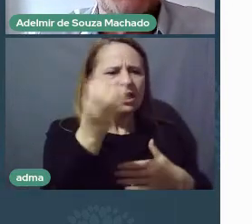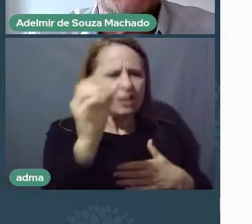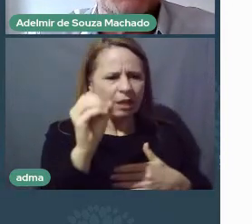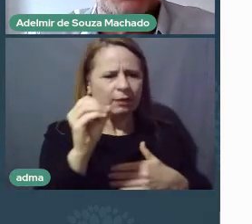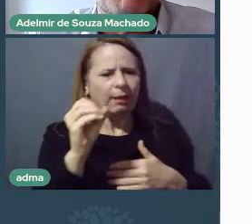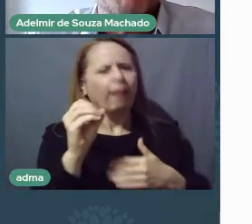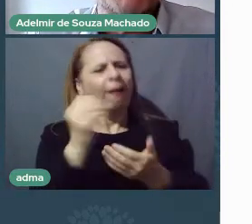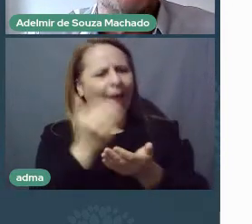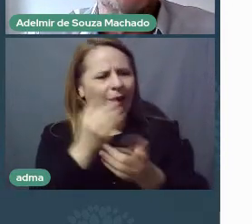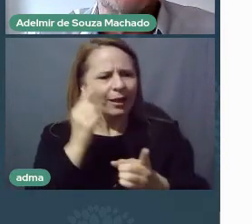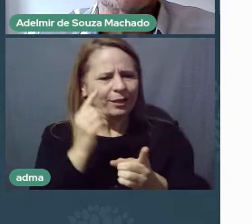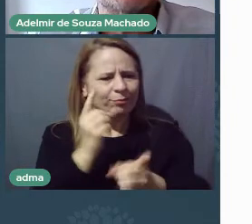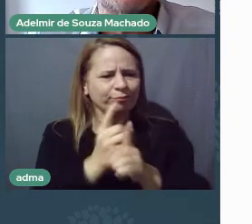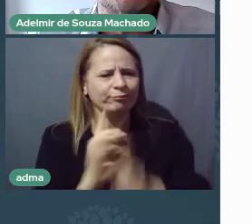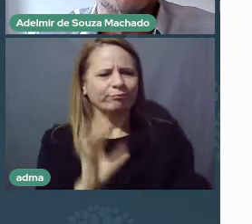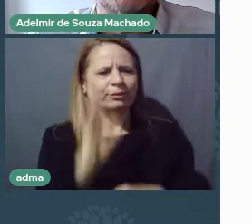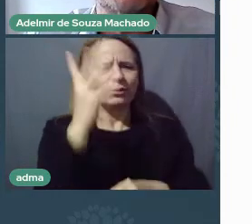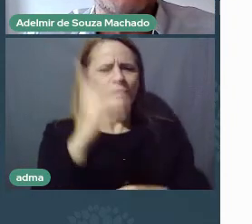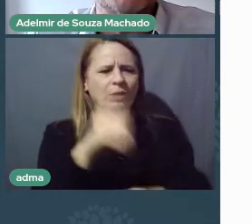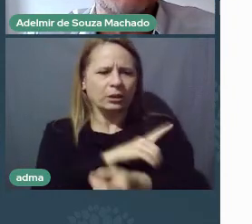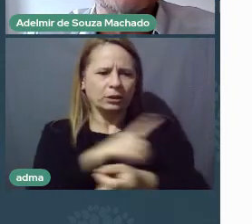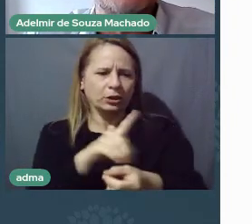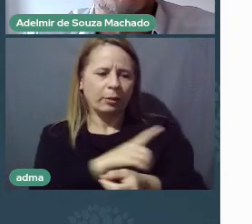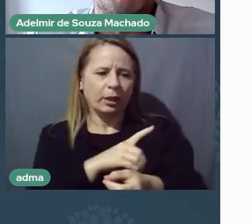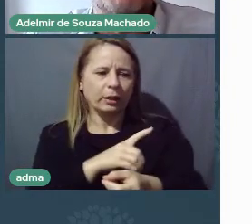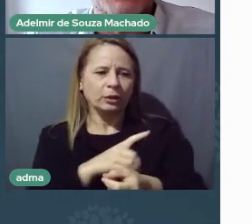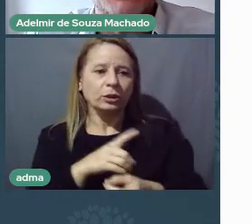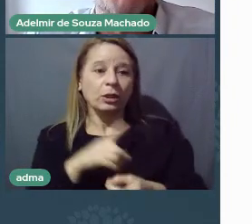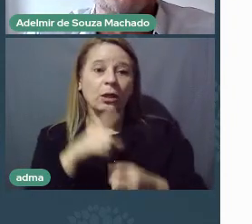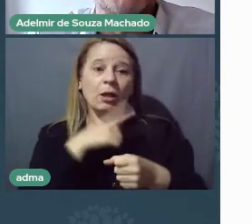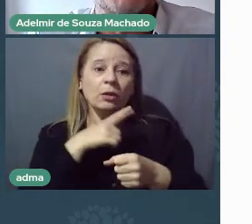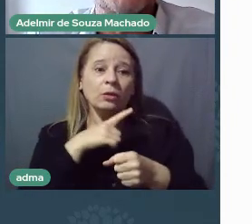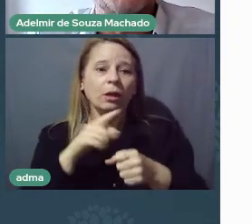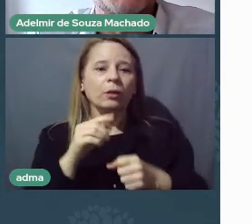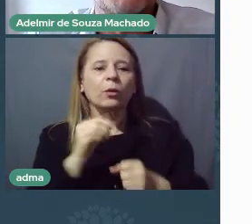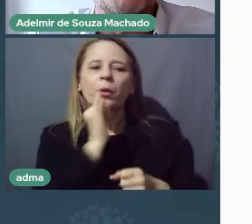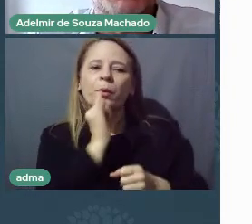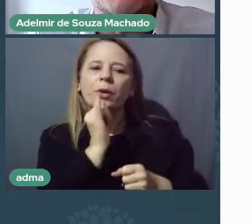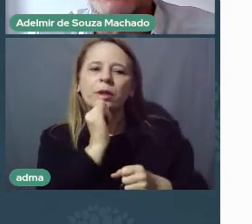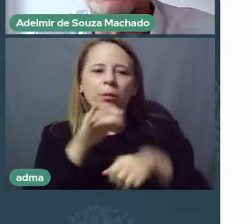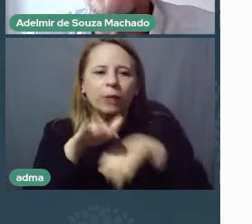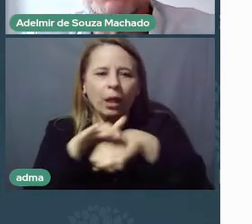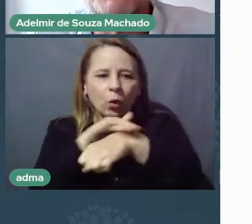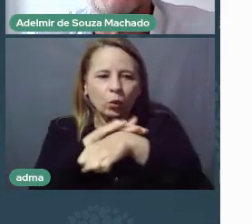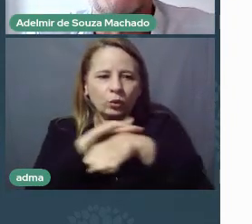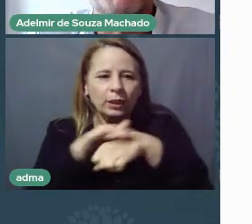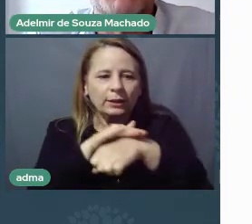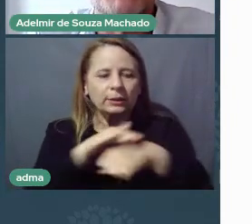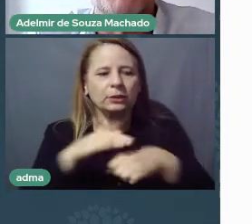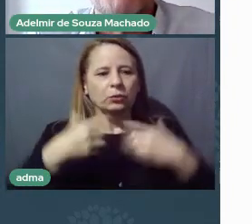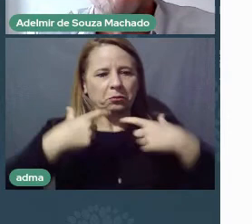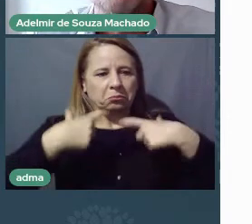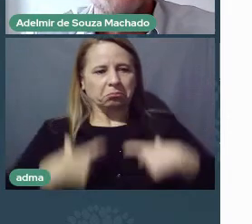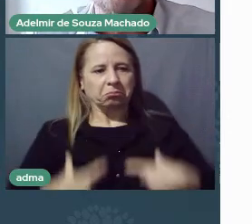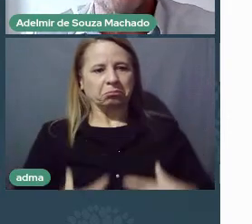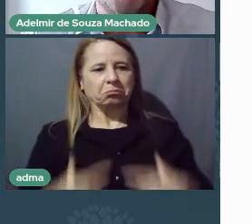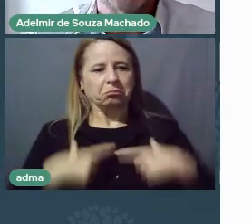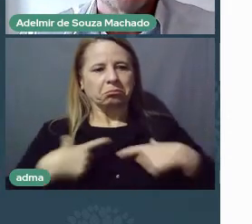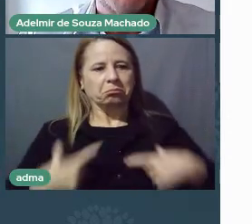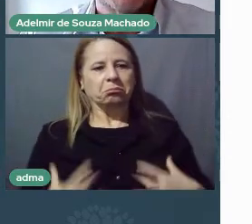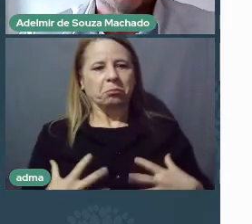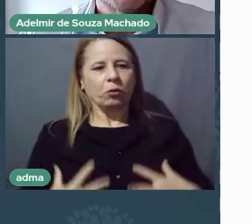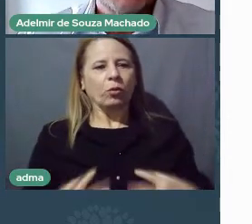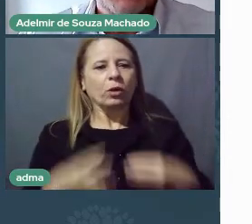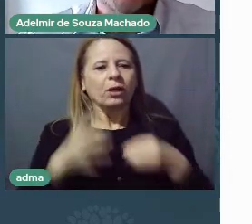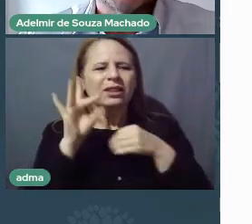a característica do tecido, então isso aqui é um tecido pulmonar com um brônquiozinho, com um catarrinho aqui ó, no meio,